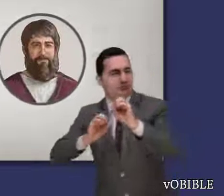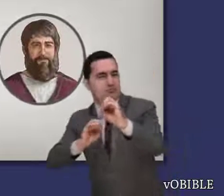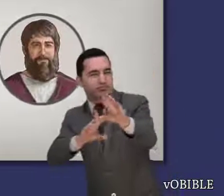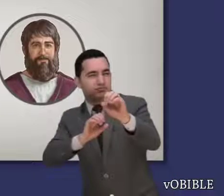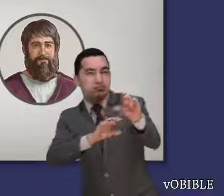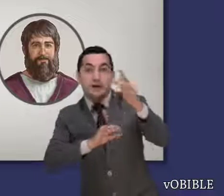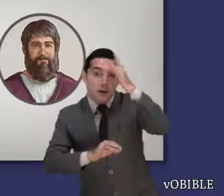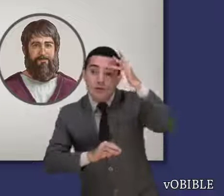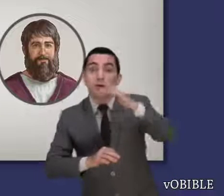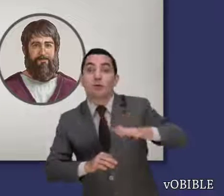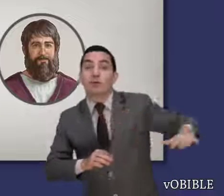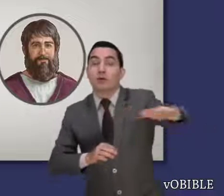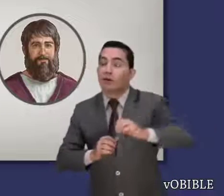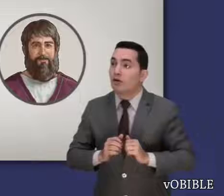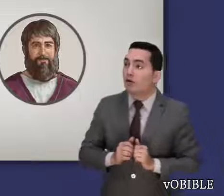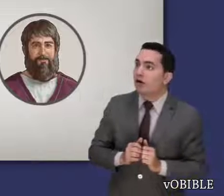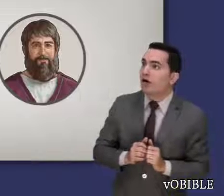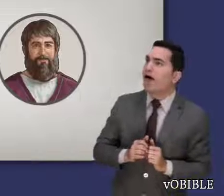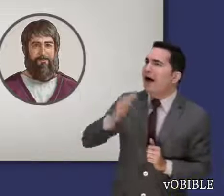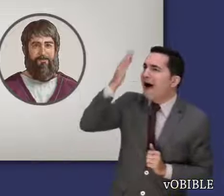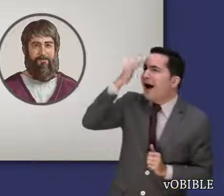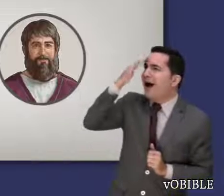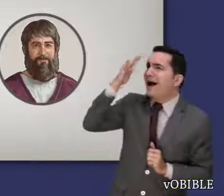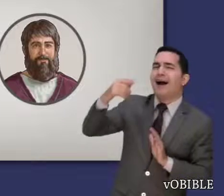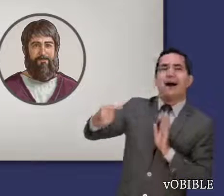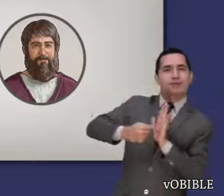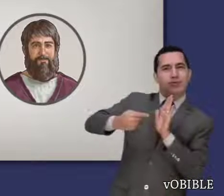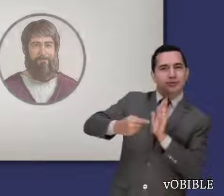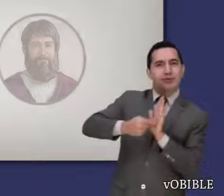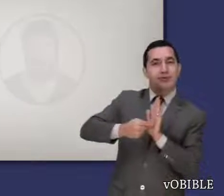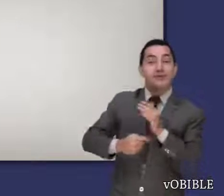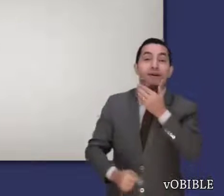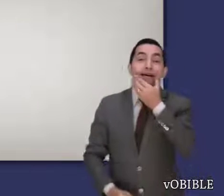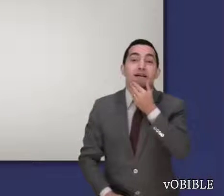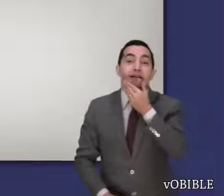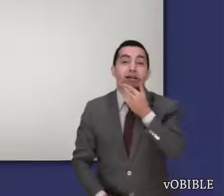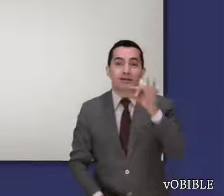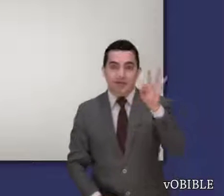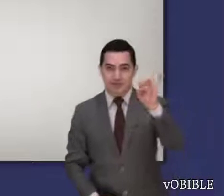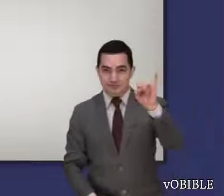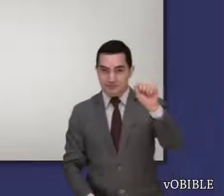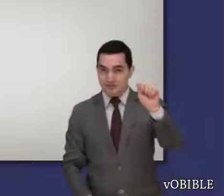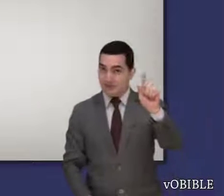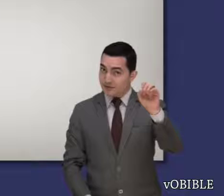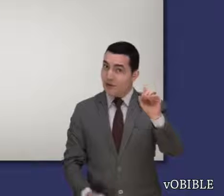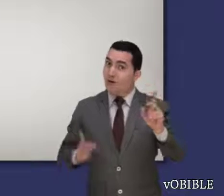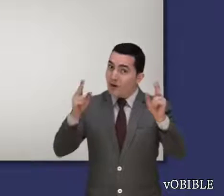Tiago usou muitas ilustrações simples, mas poderosas, baseadas em coisas comuns do dia a dia, como as ondas do